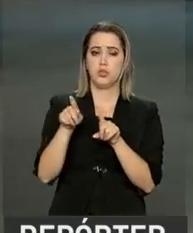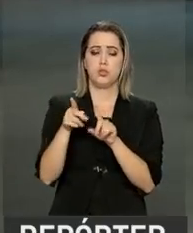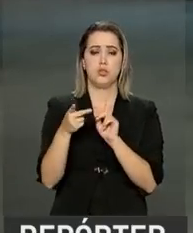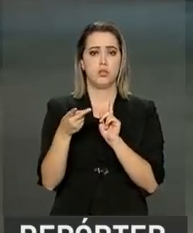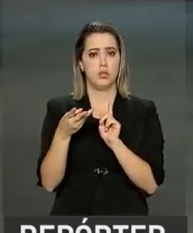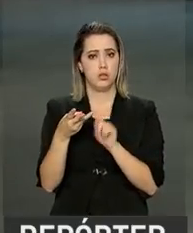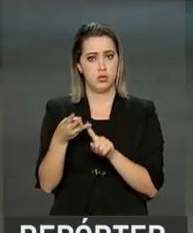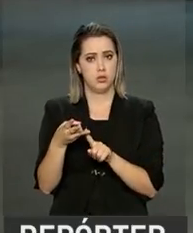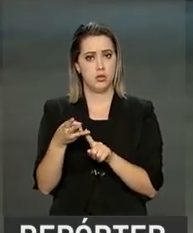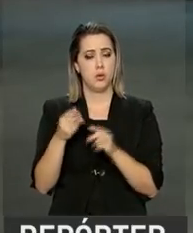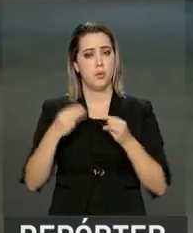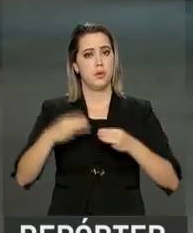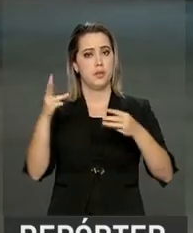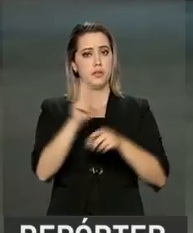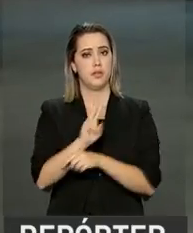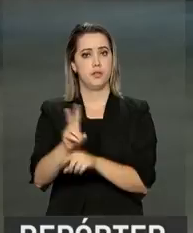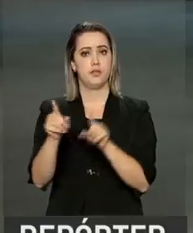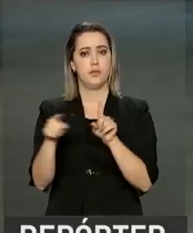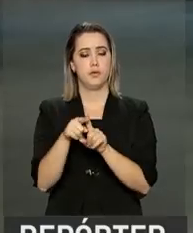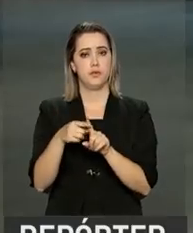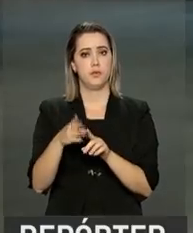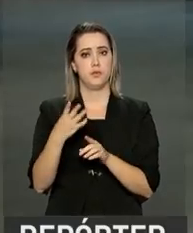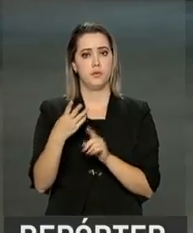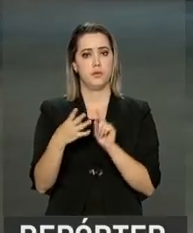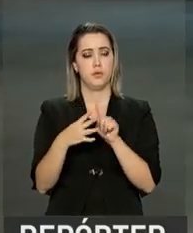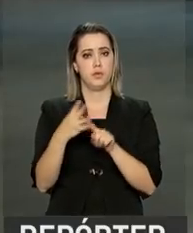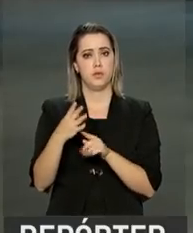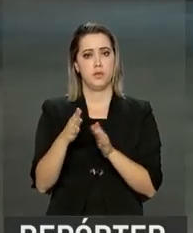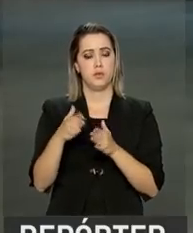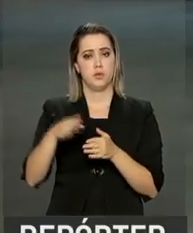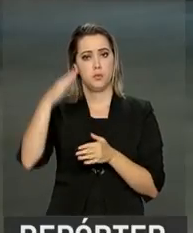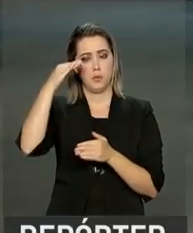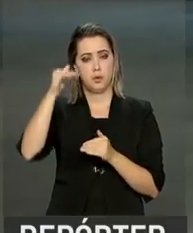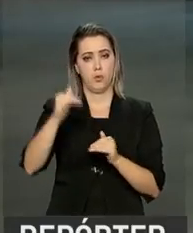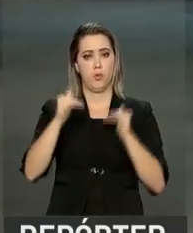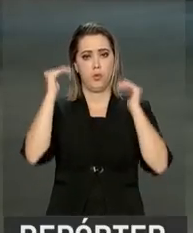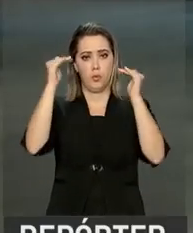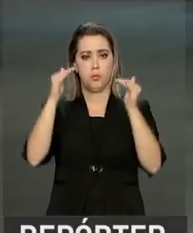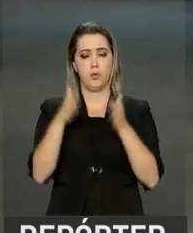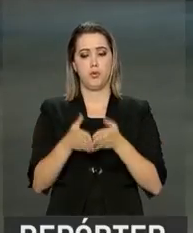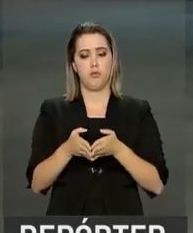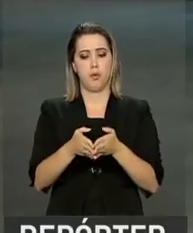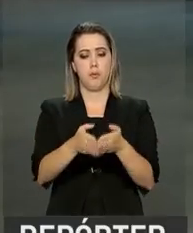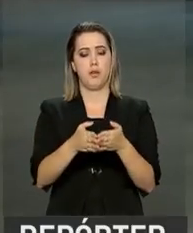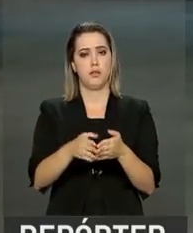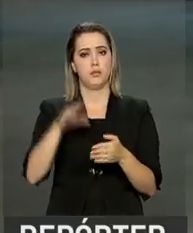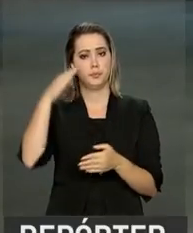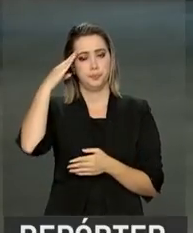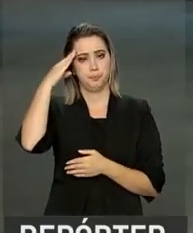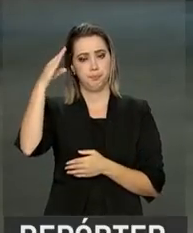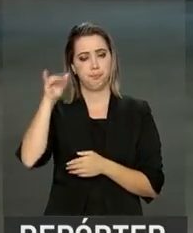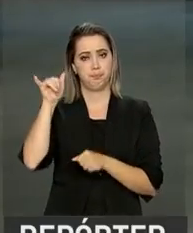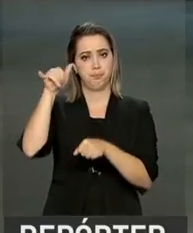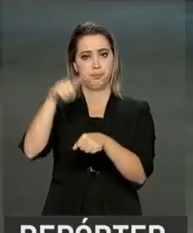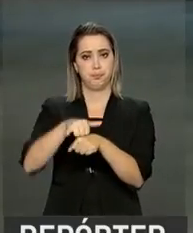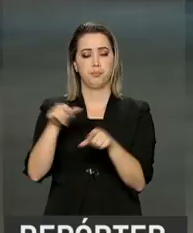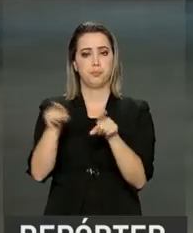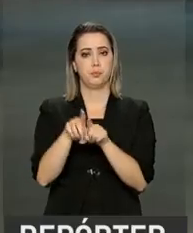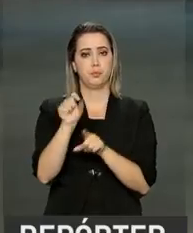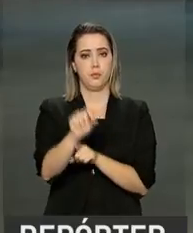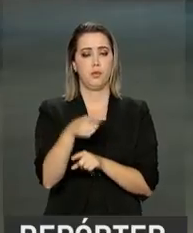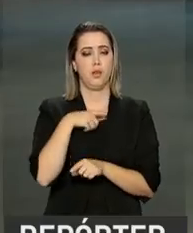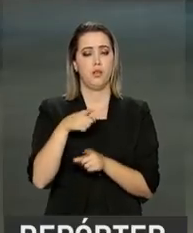ministério da defesa e dos comandos a marinha e da aeronáutica o decreto assinado pelo presidente michel temer